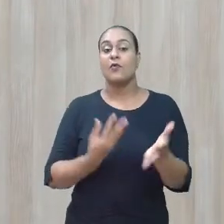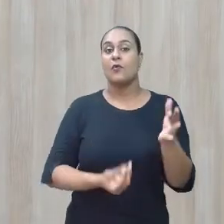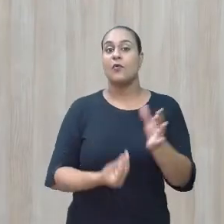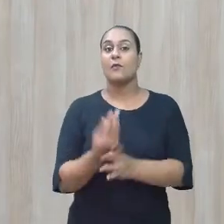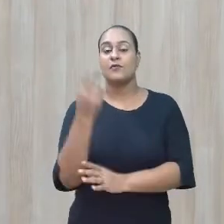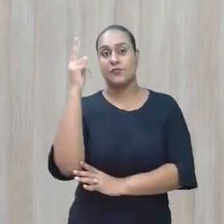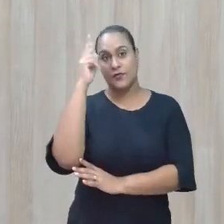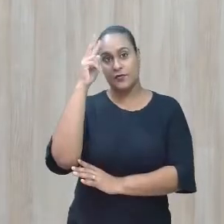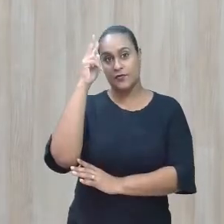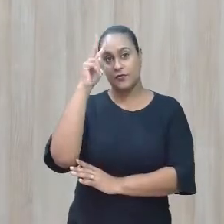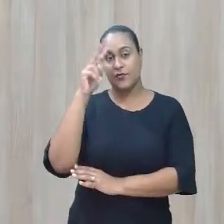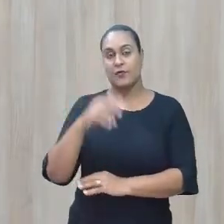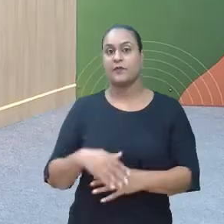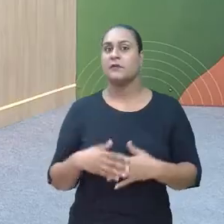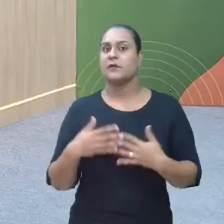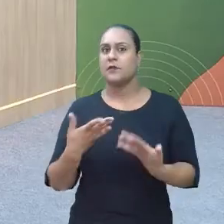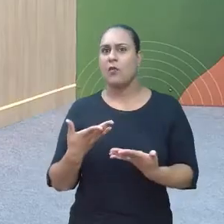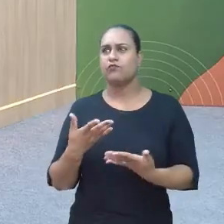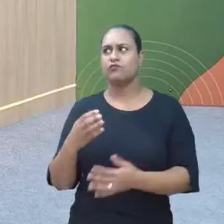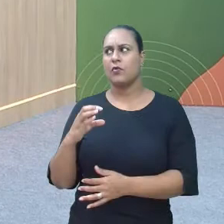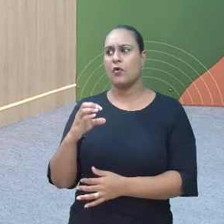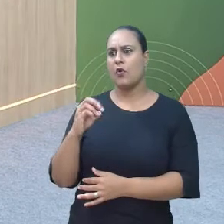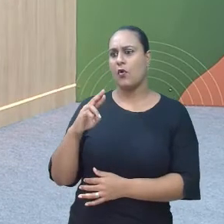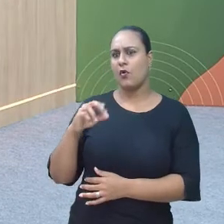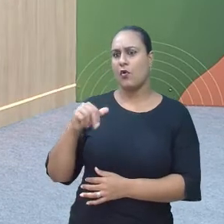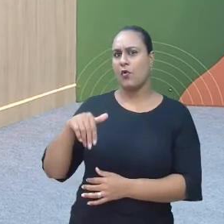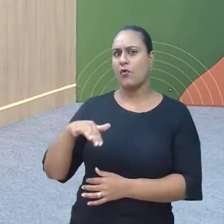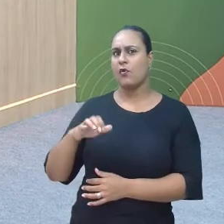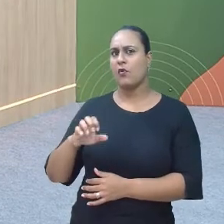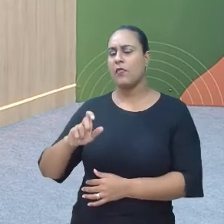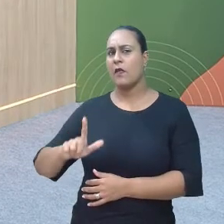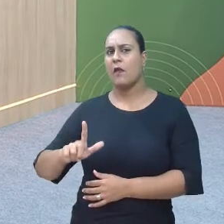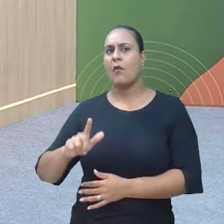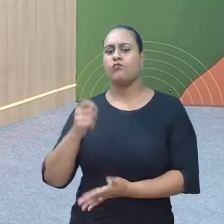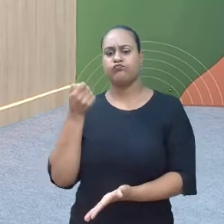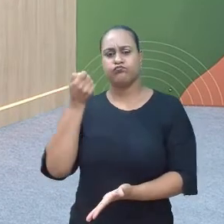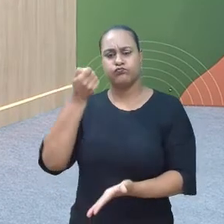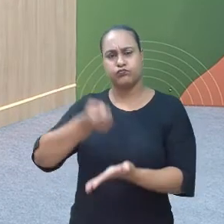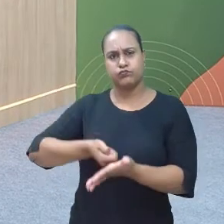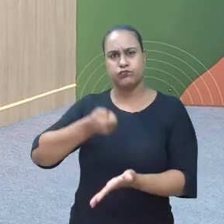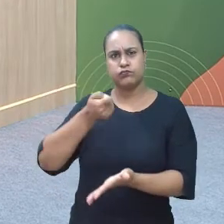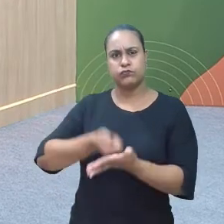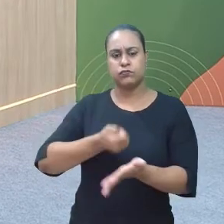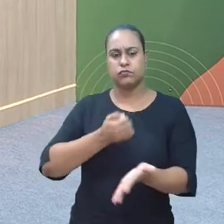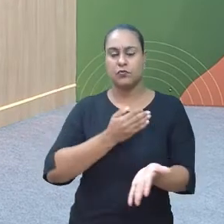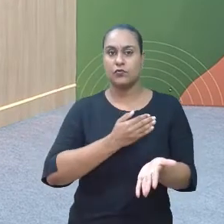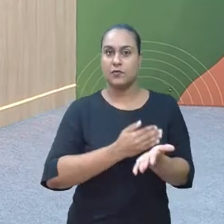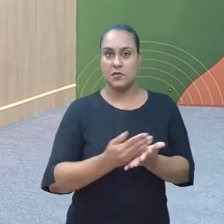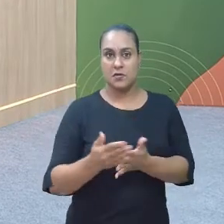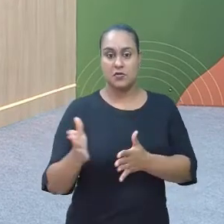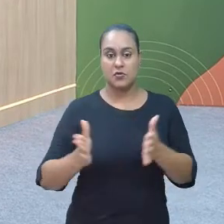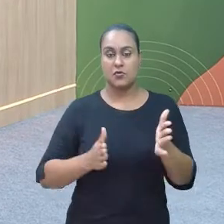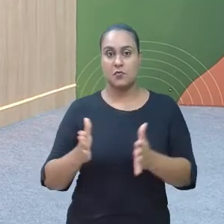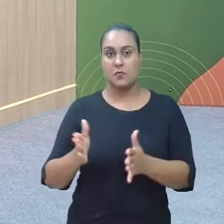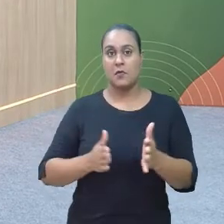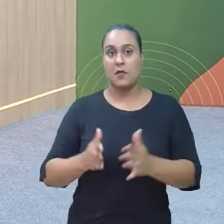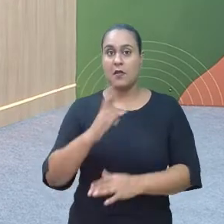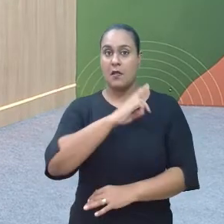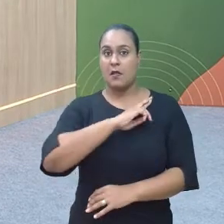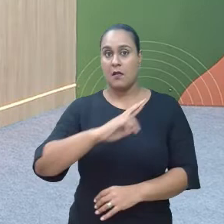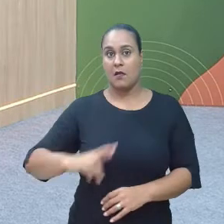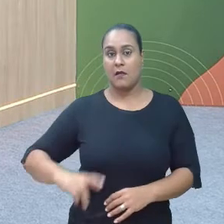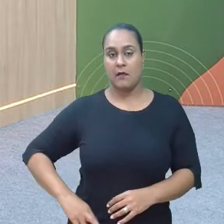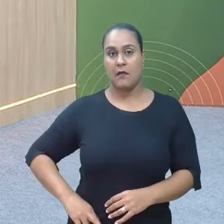Olha só, quando a gente fala de coronel, principalmente quando trata do início do período republicano,